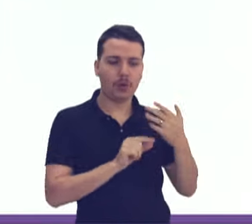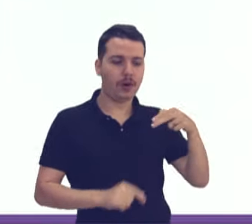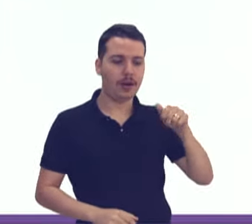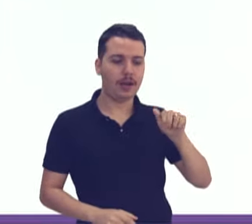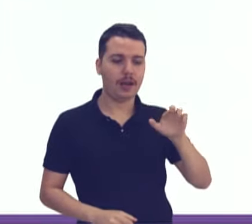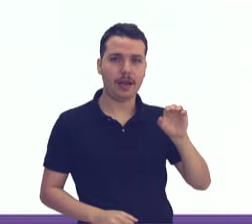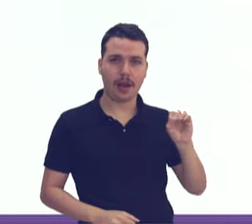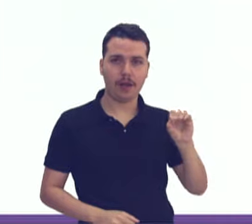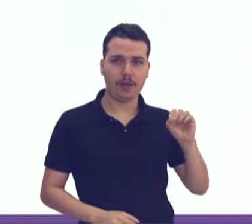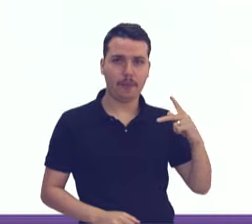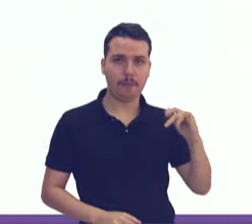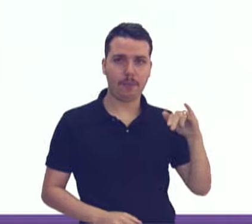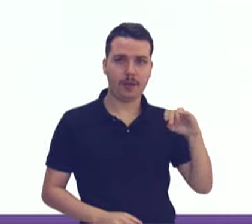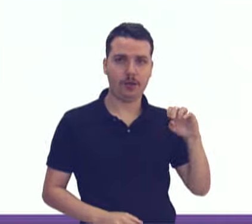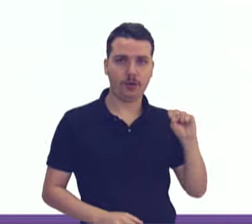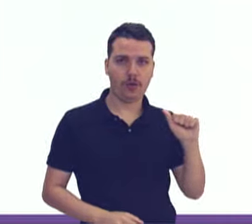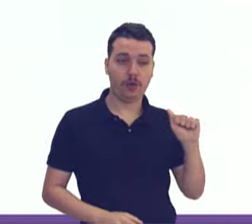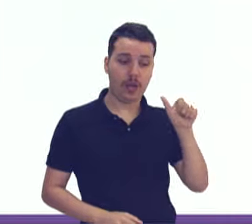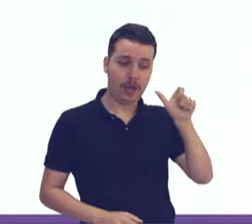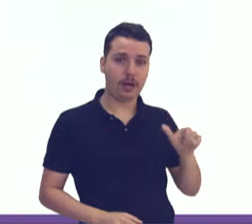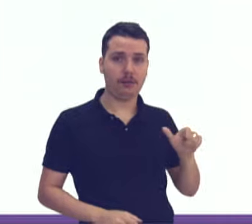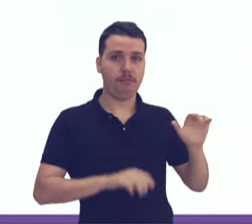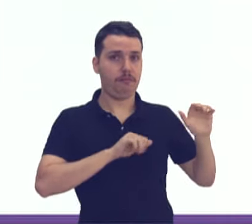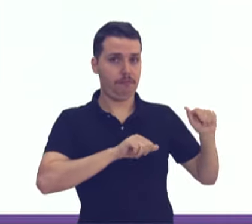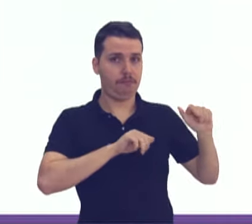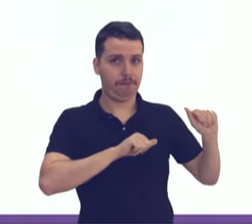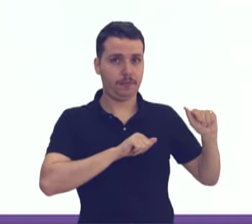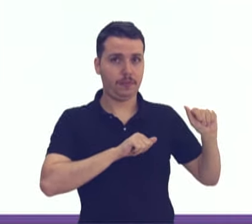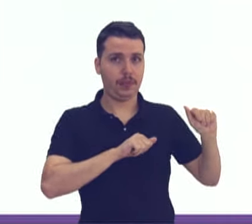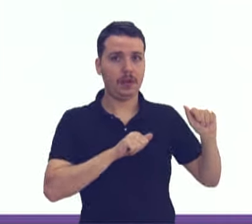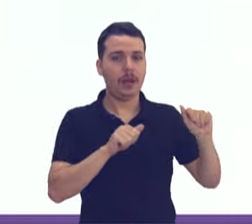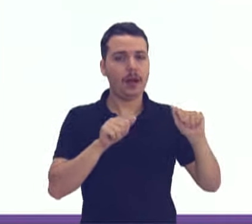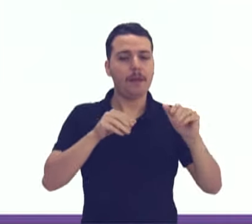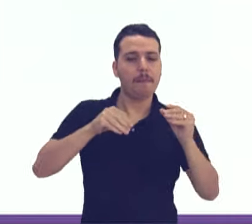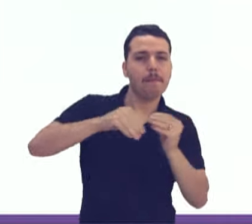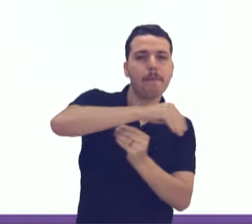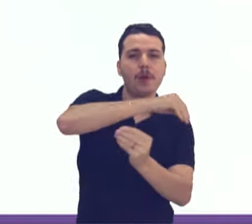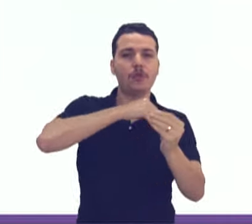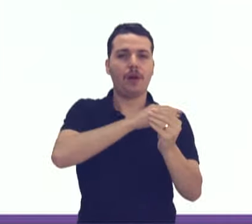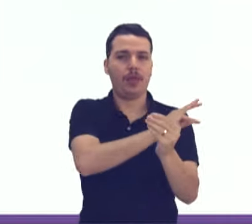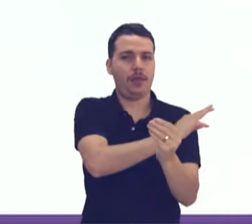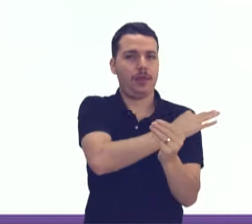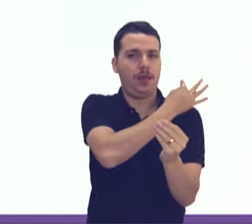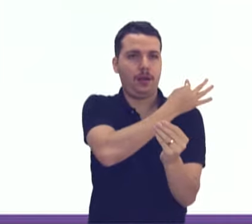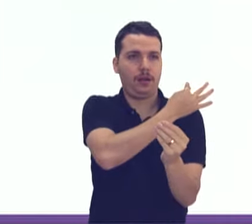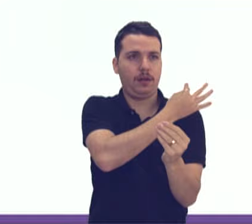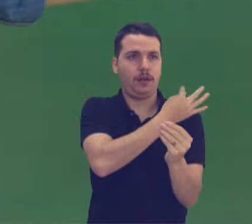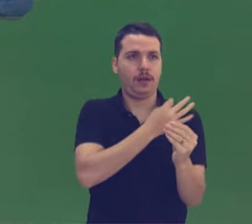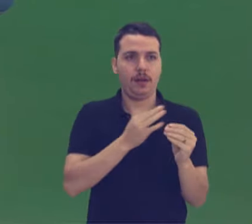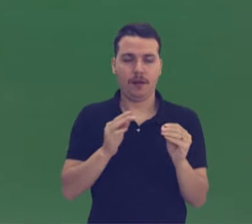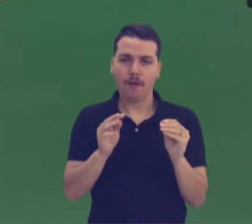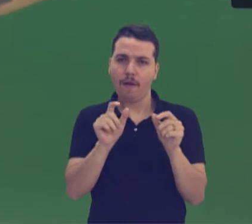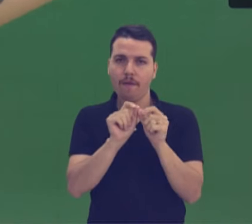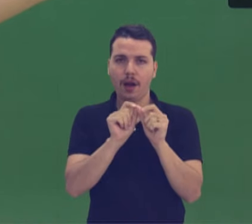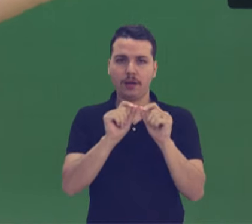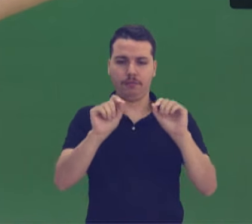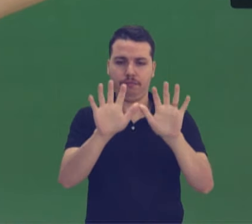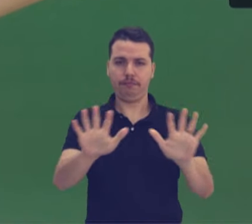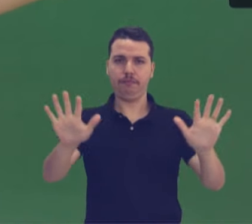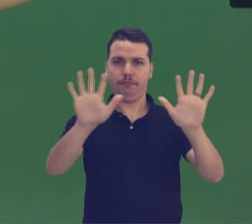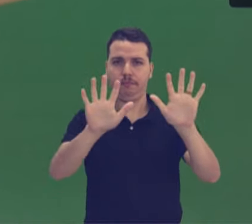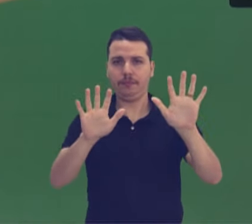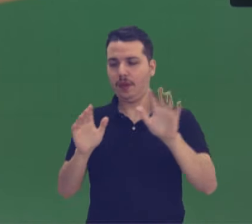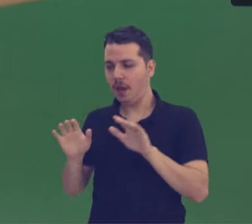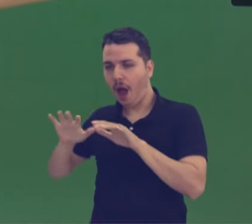tinha um artista espanhol ele vai trabalhar usando essa mesclagem dessa técnica certo aqui ele pega um pedaço de